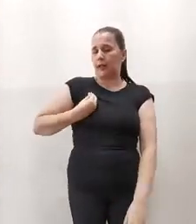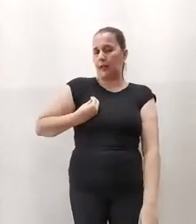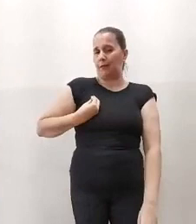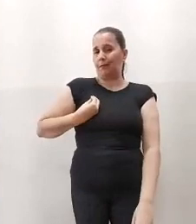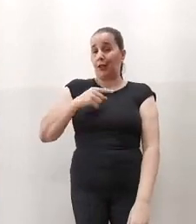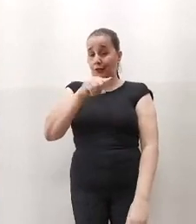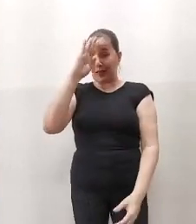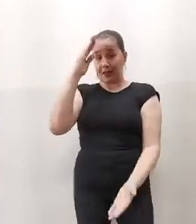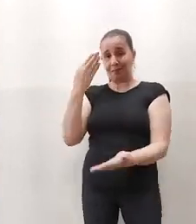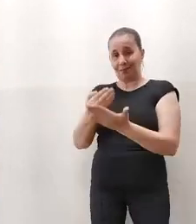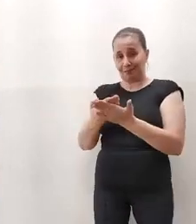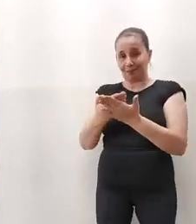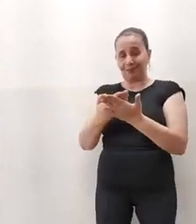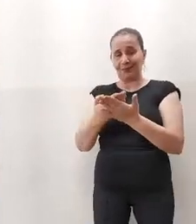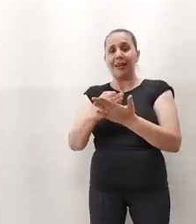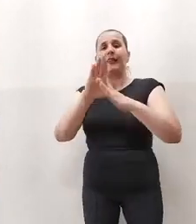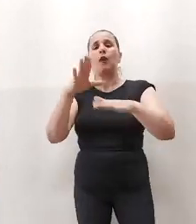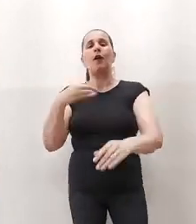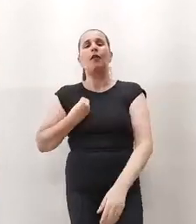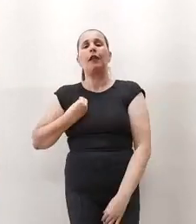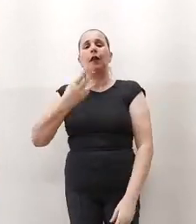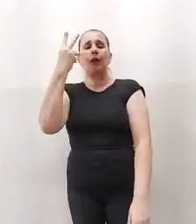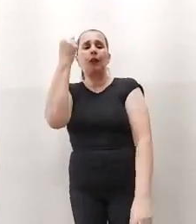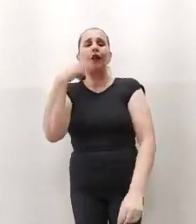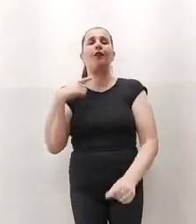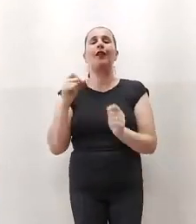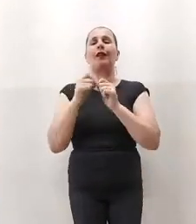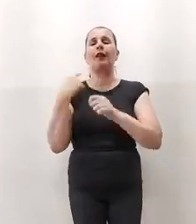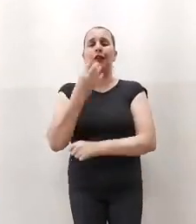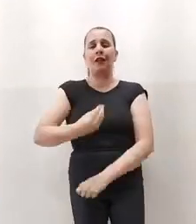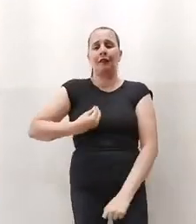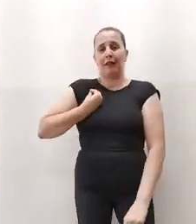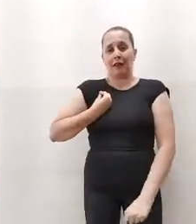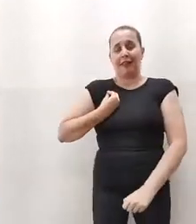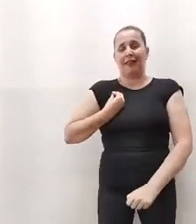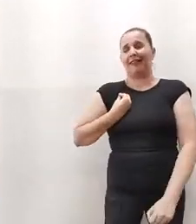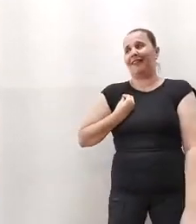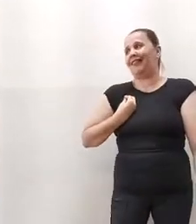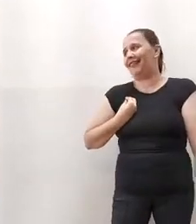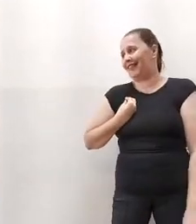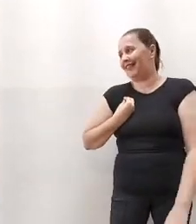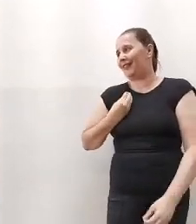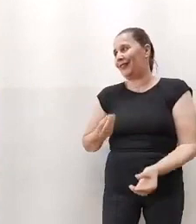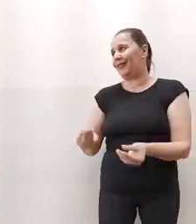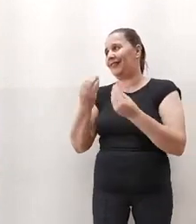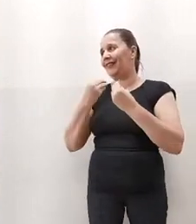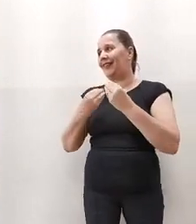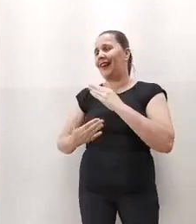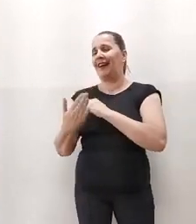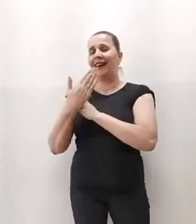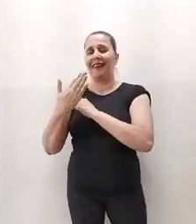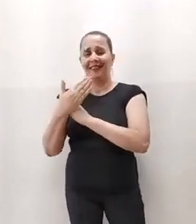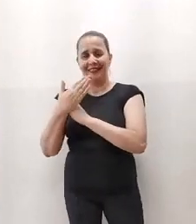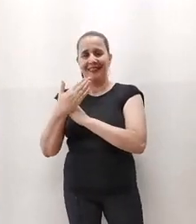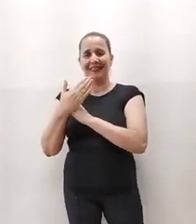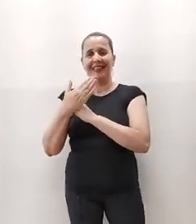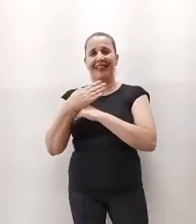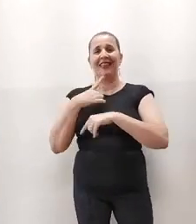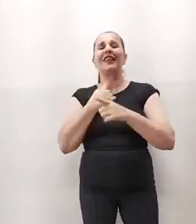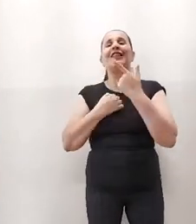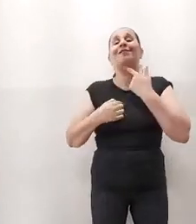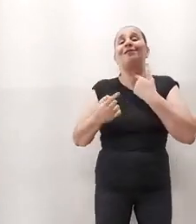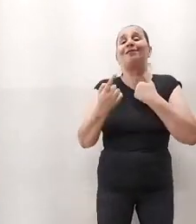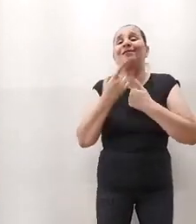está acreditando. A visão natural faz isso conosco. Ela nos proporciona aquilo que nós desejamos, aquilo que